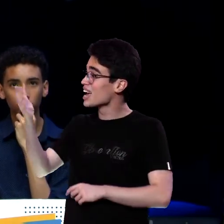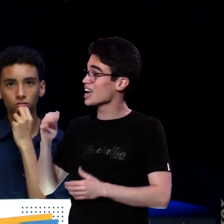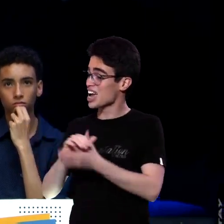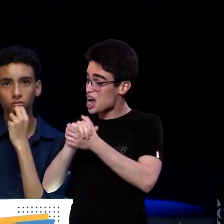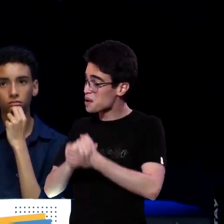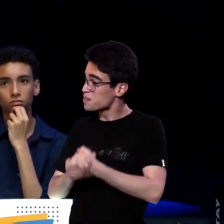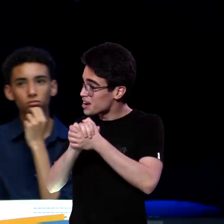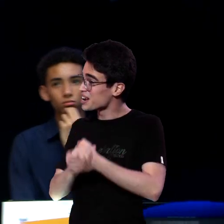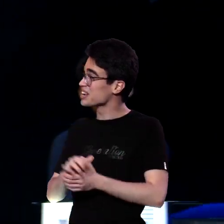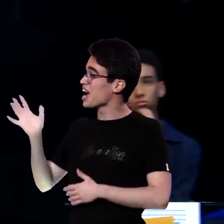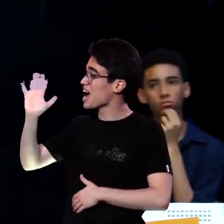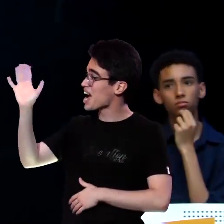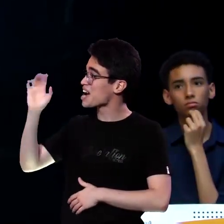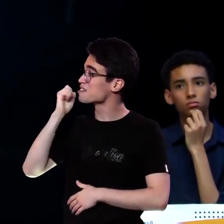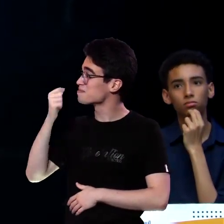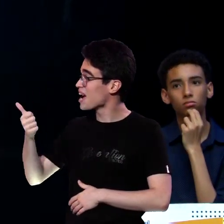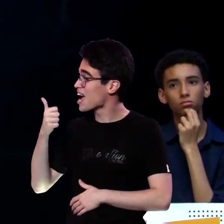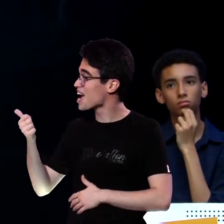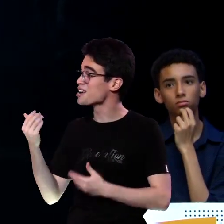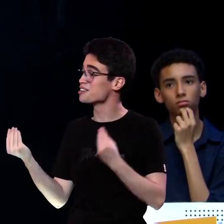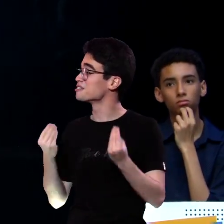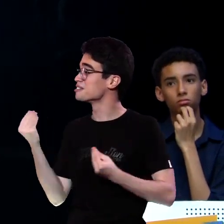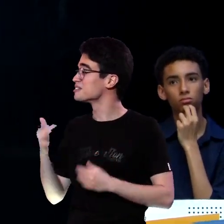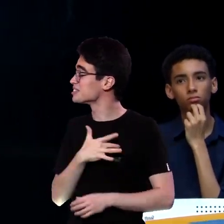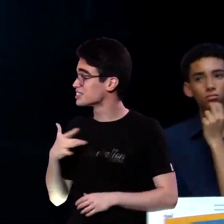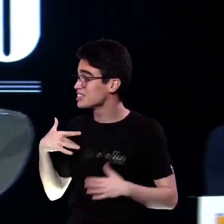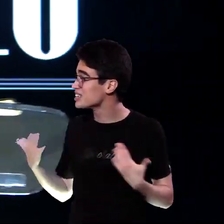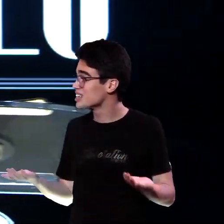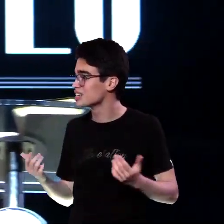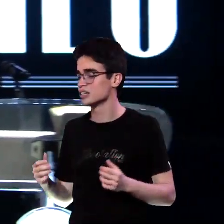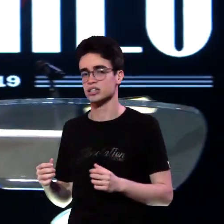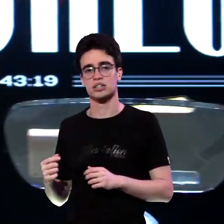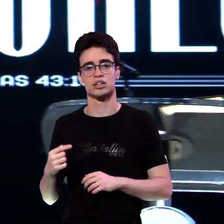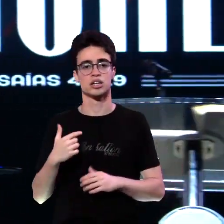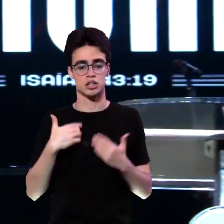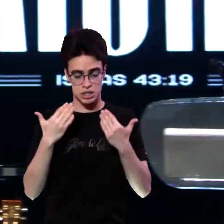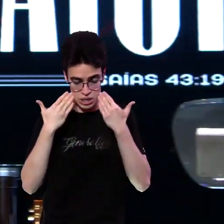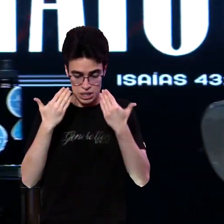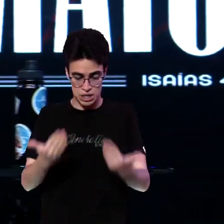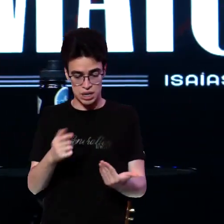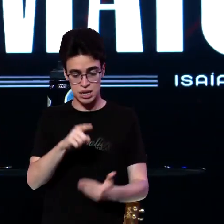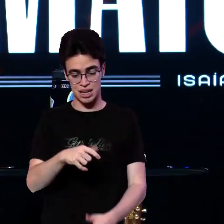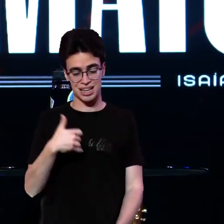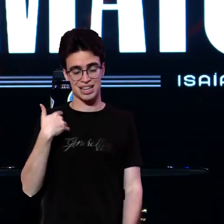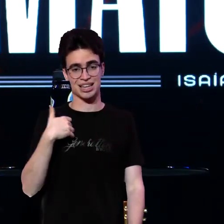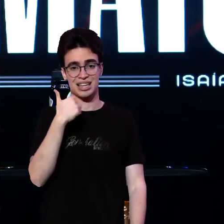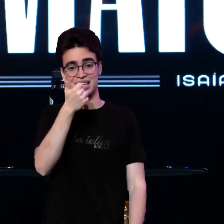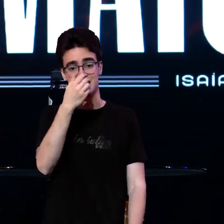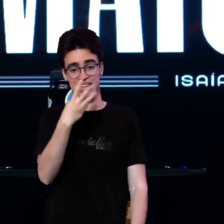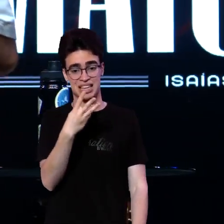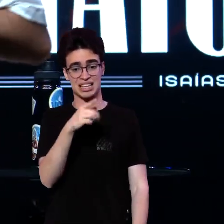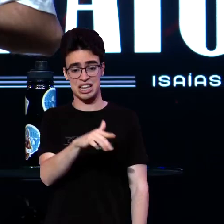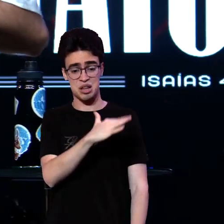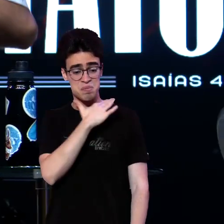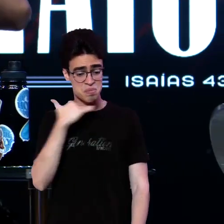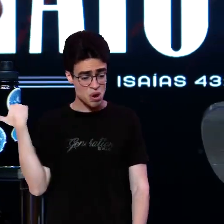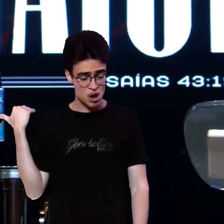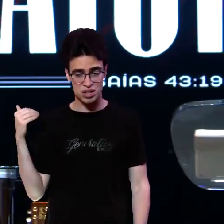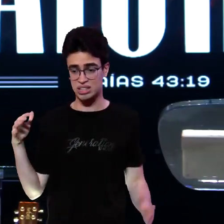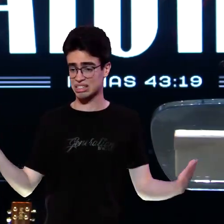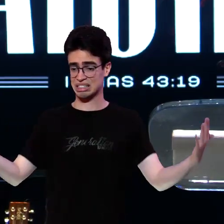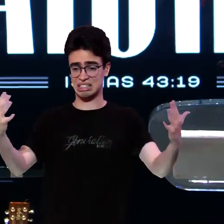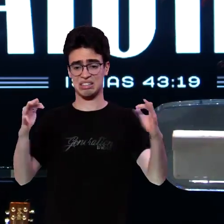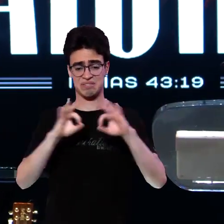tempo antes, falei, ô Piá, como é que você está? E eu estava lá diante de um menino de 13 anos, deitado, morto, e toda a